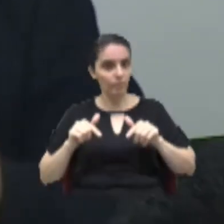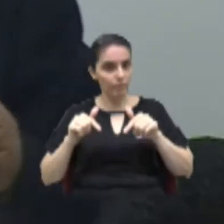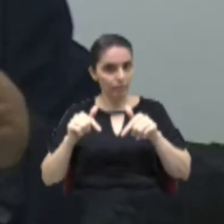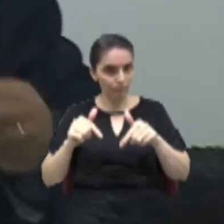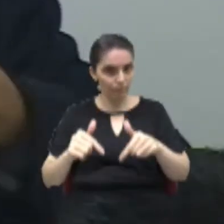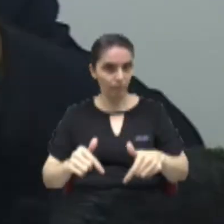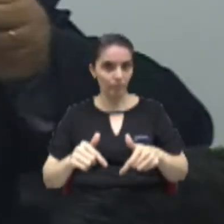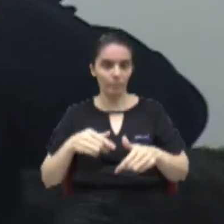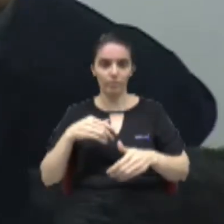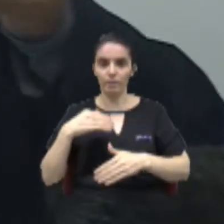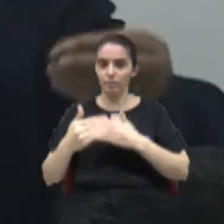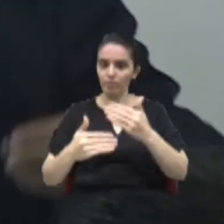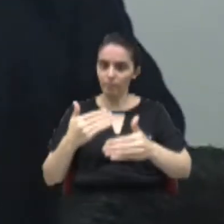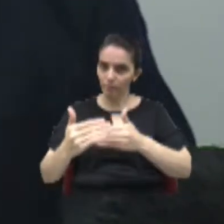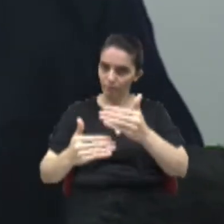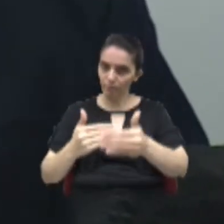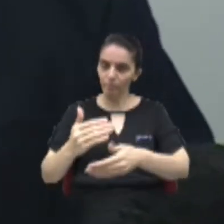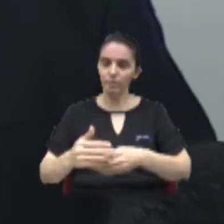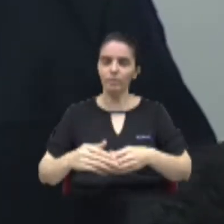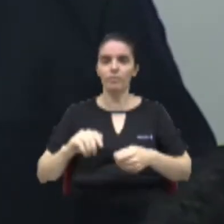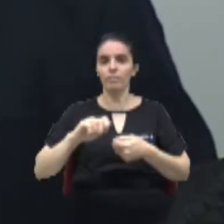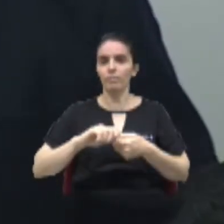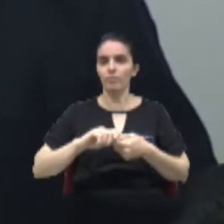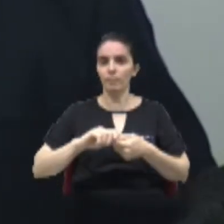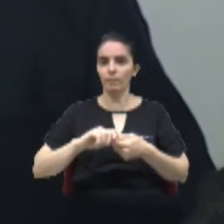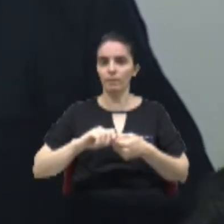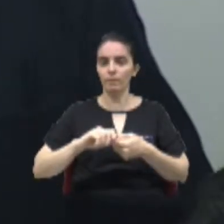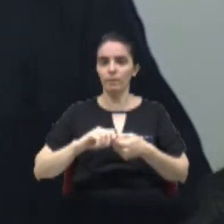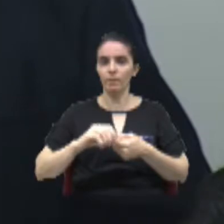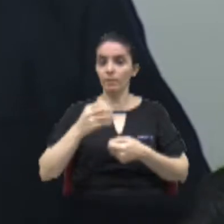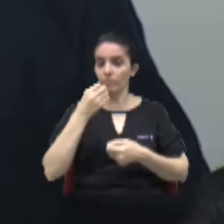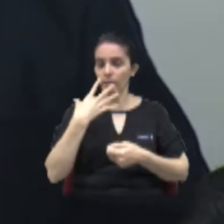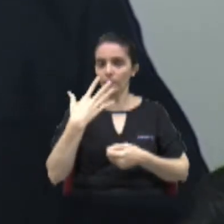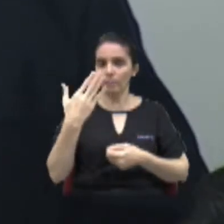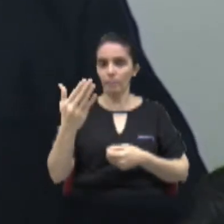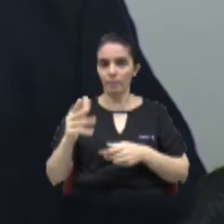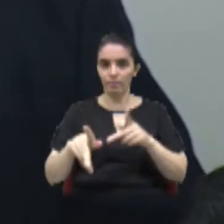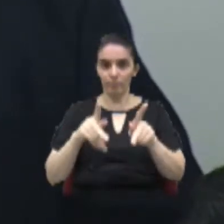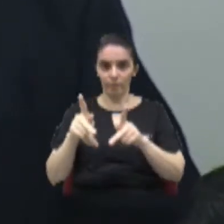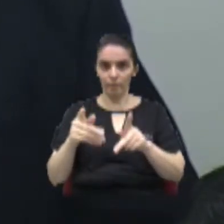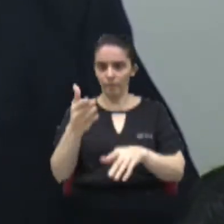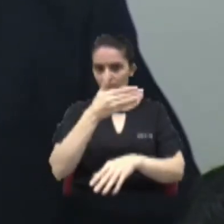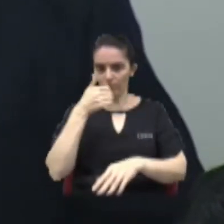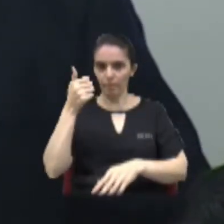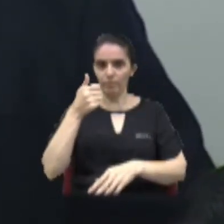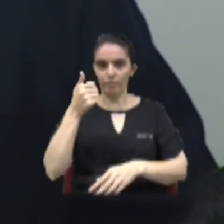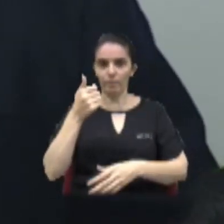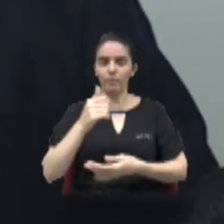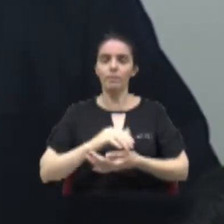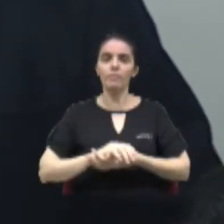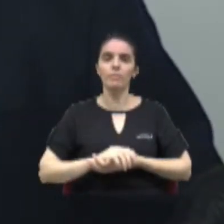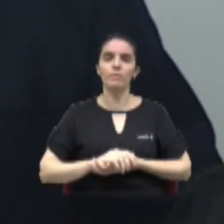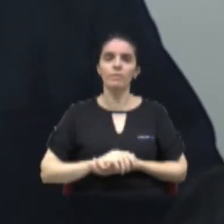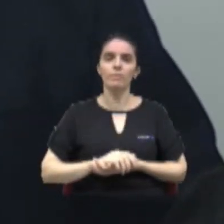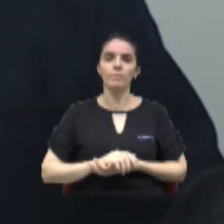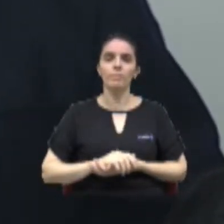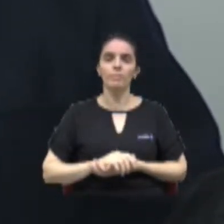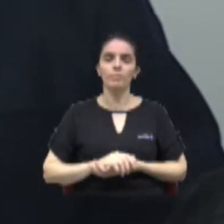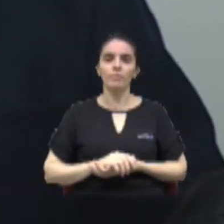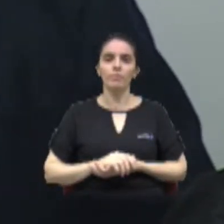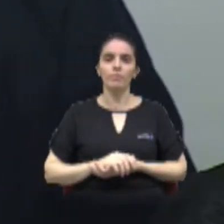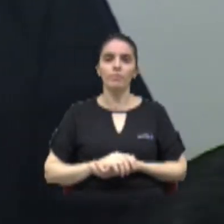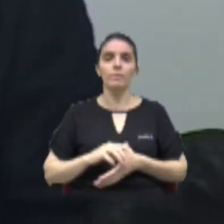hoje 127 milhões. Então, o dinheiro desprendido obrigatoriamente, até por trânsito em julgado, não tinha mais como